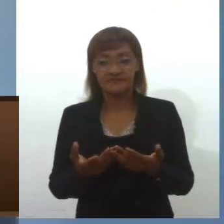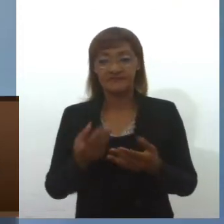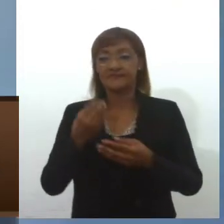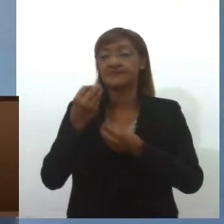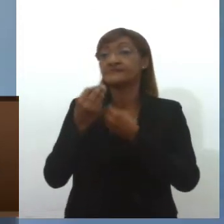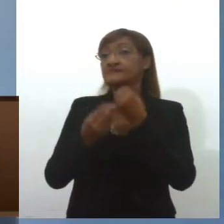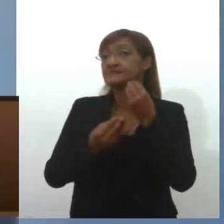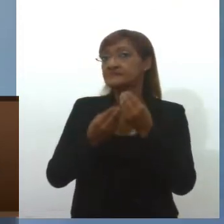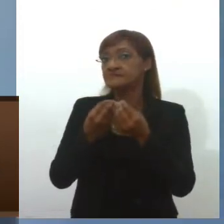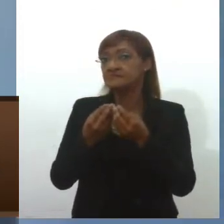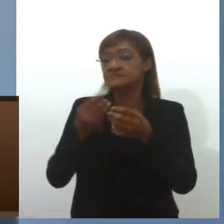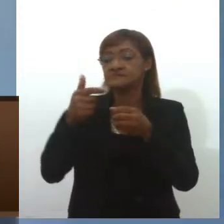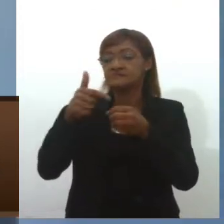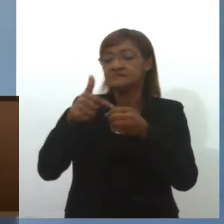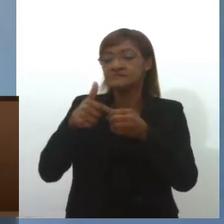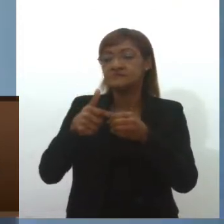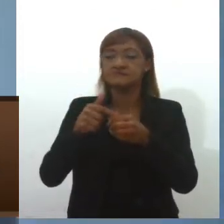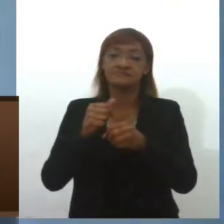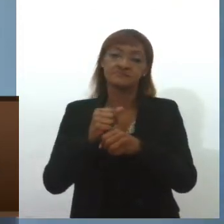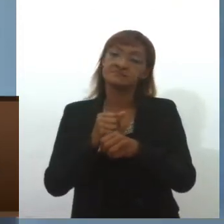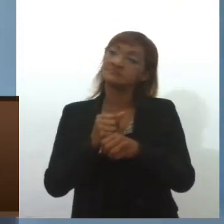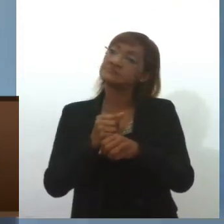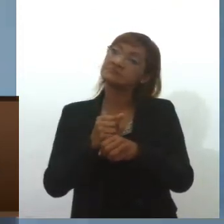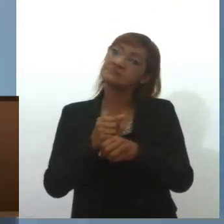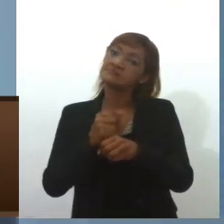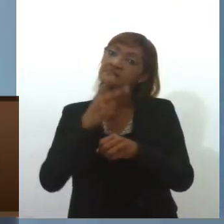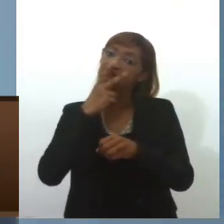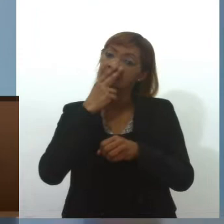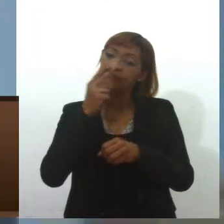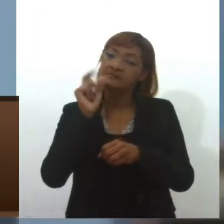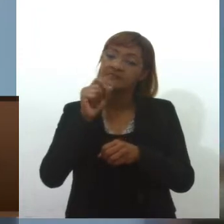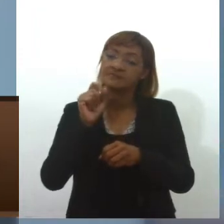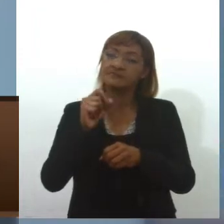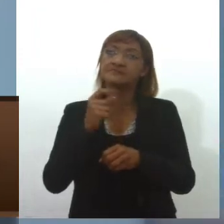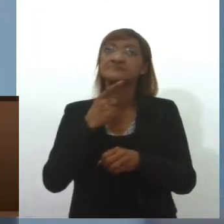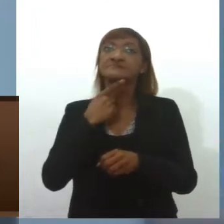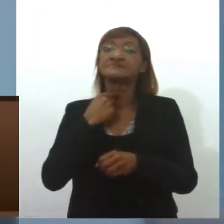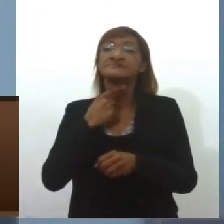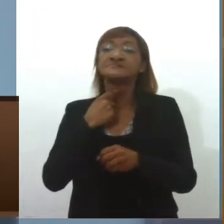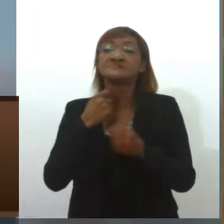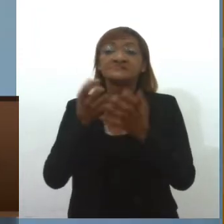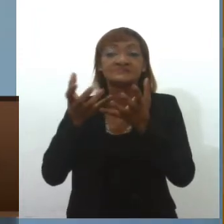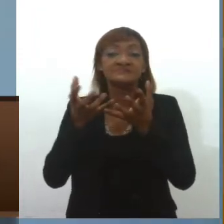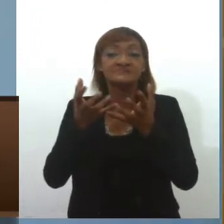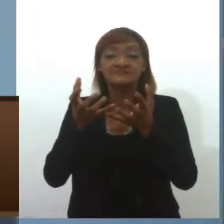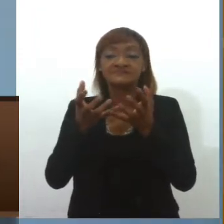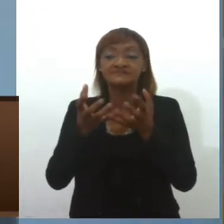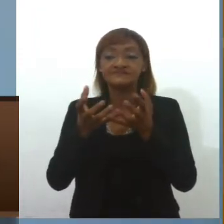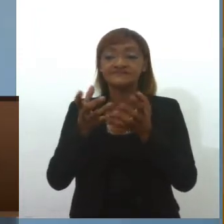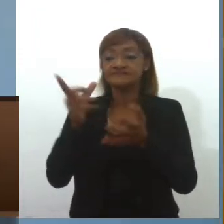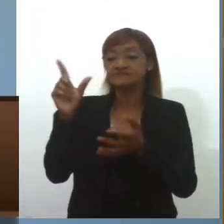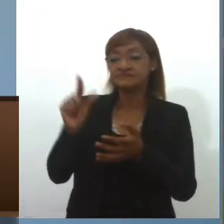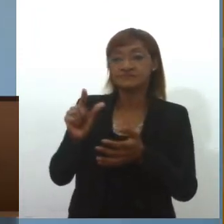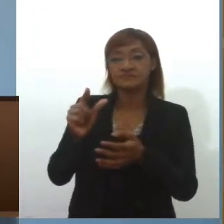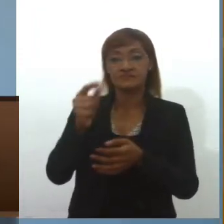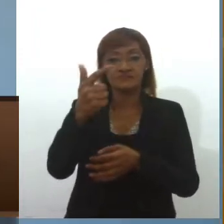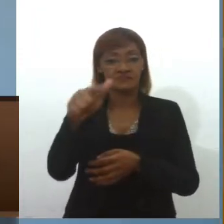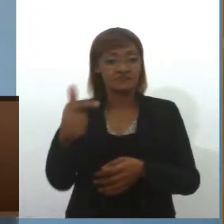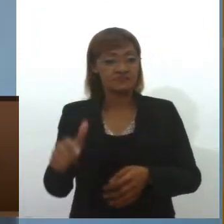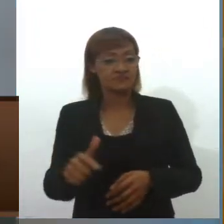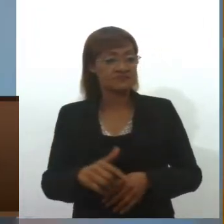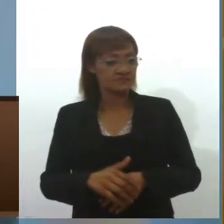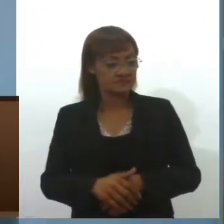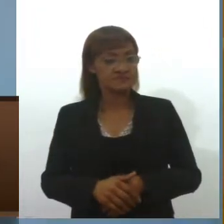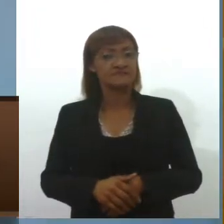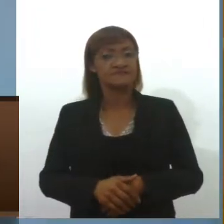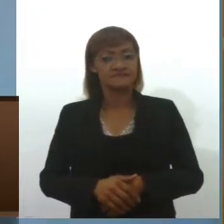dos combustíveis, que parece que não há o desejo de tentar buscar uma alternativa. Esse sim é um cenário em